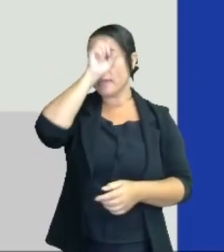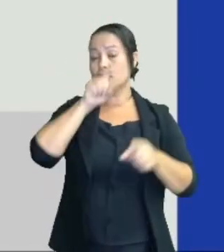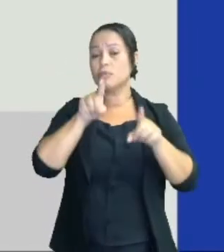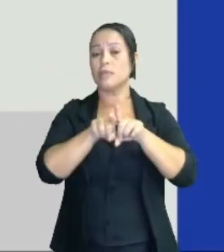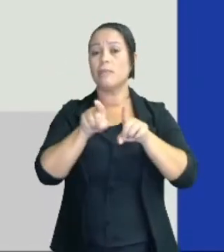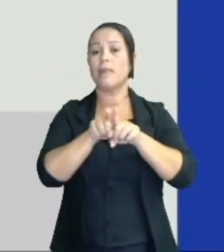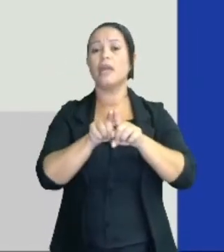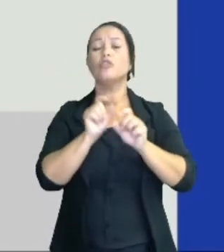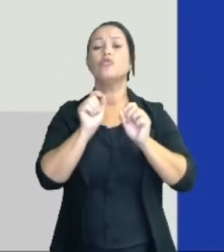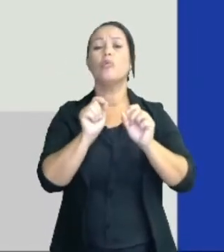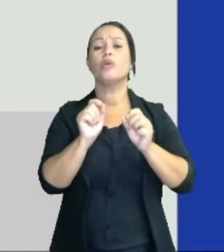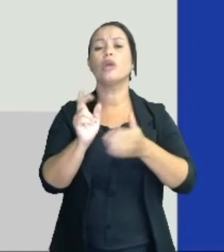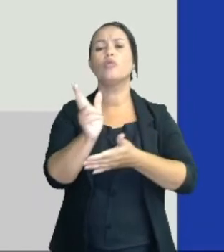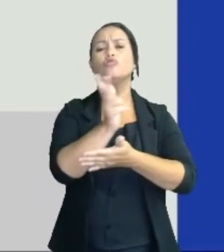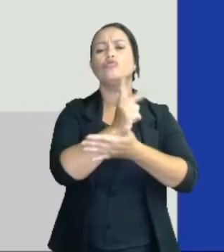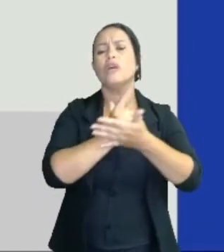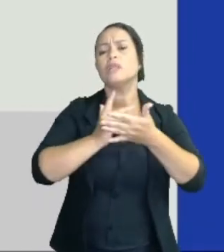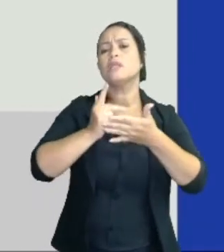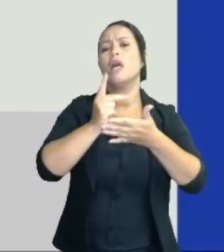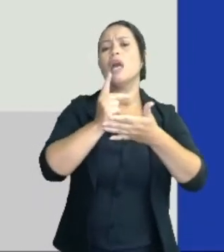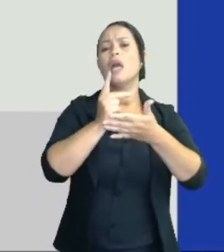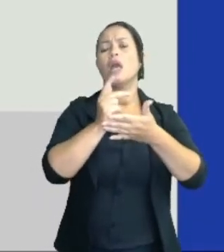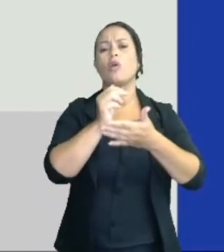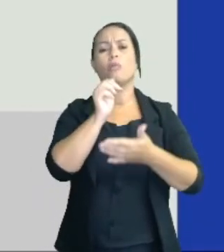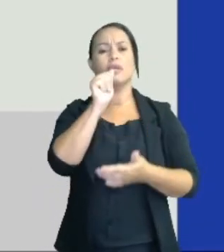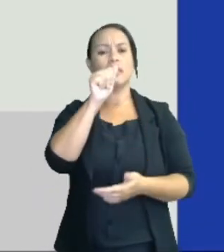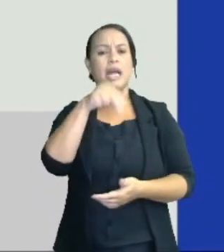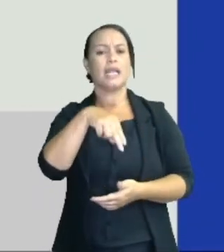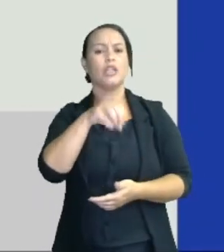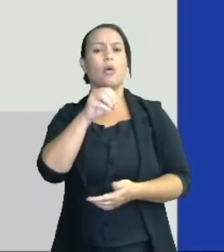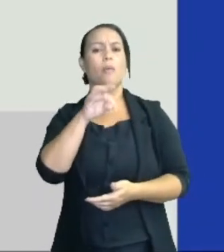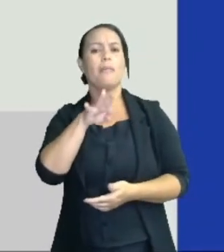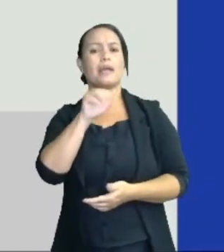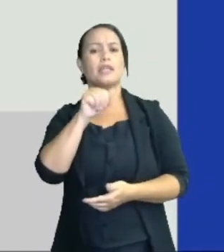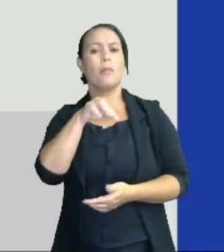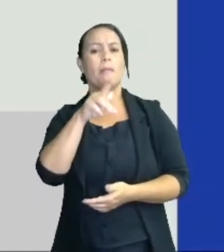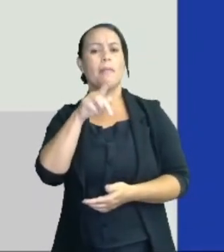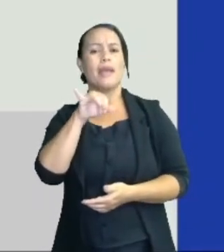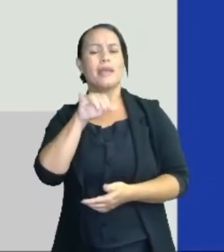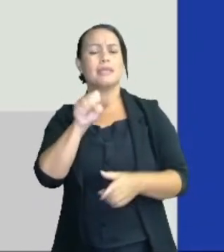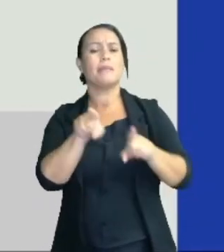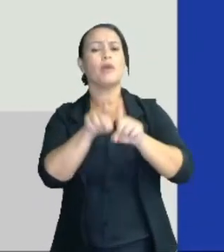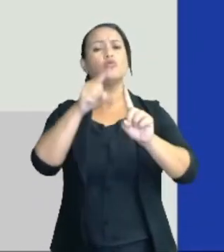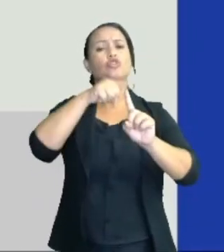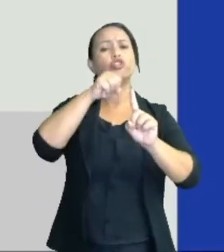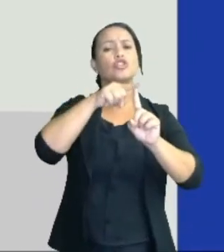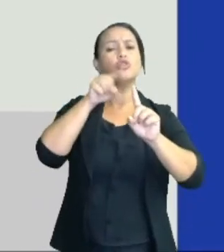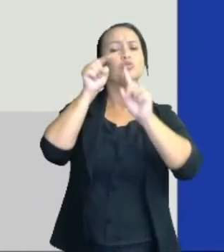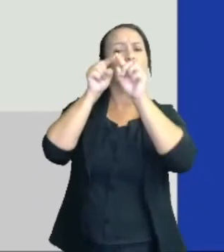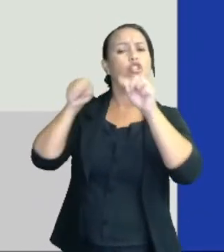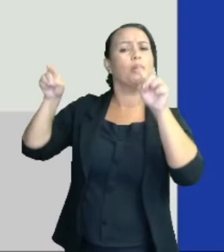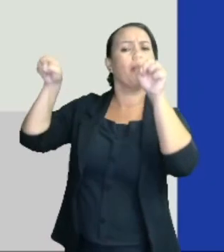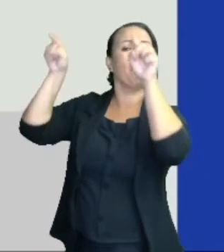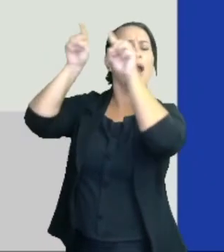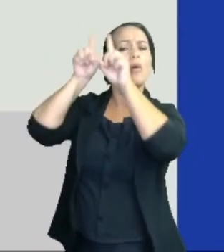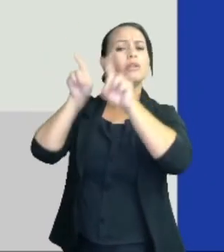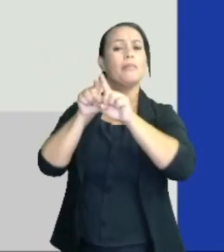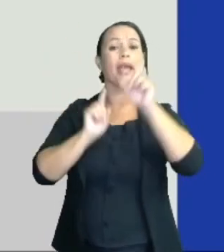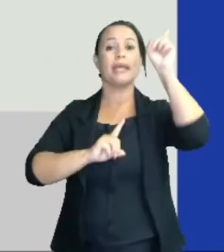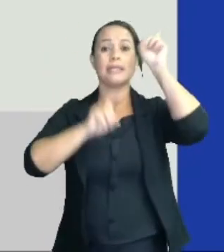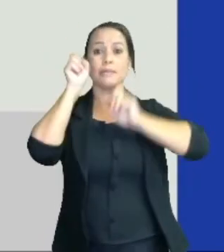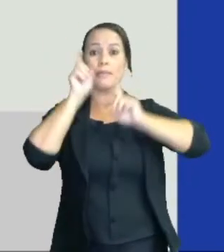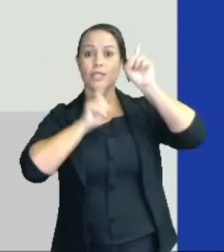os recursos gráficos, como as onomatopeias, os tipos de balões e as expressões